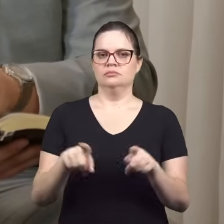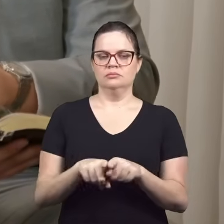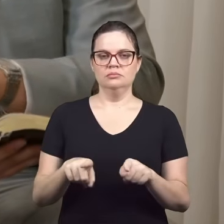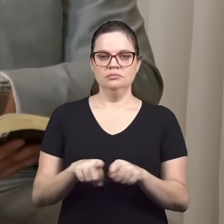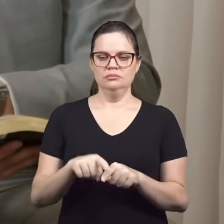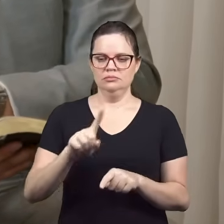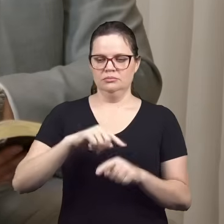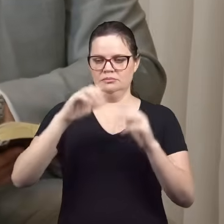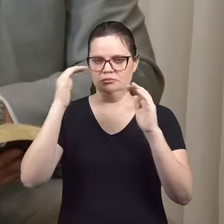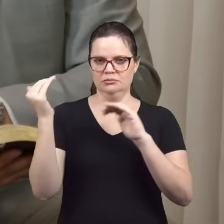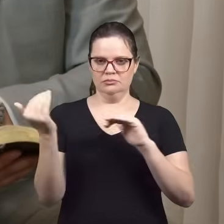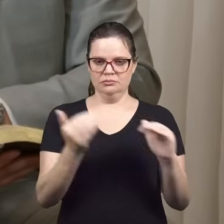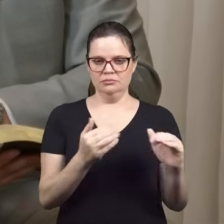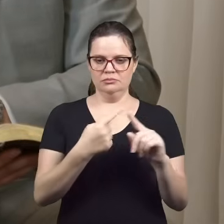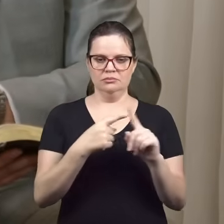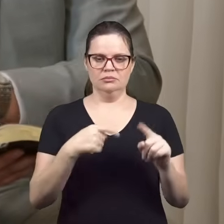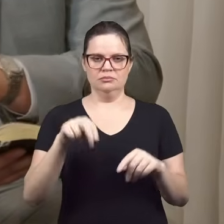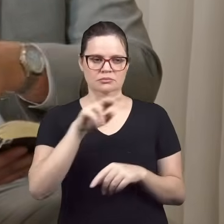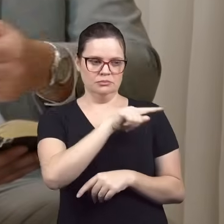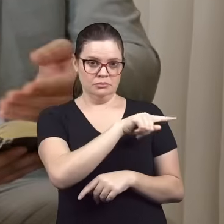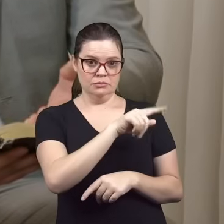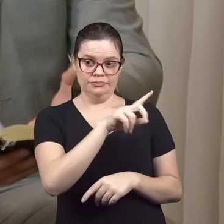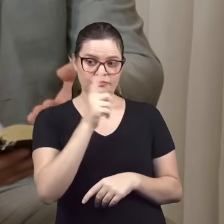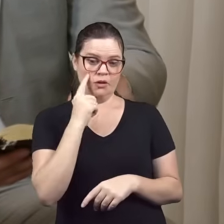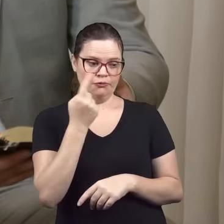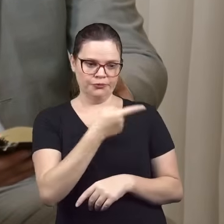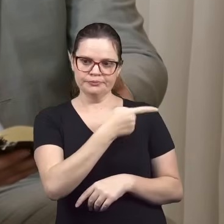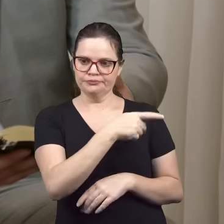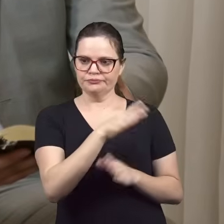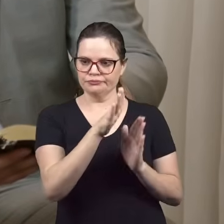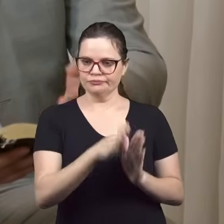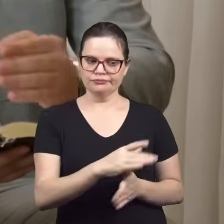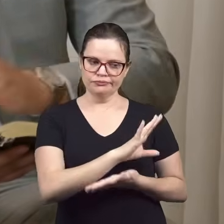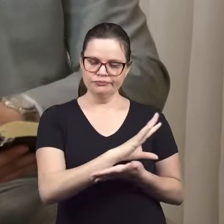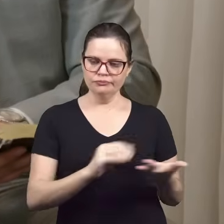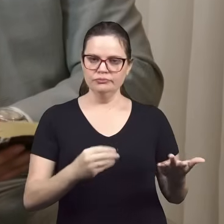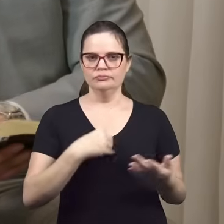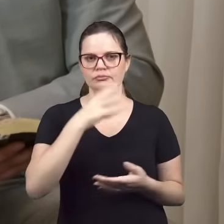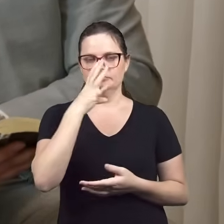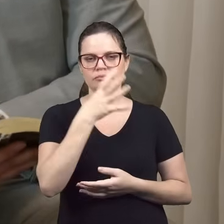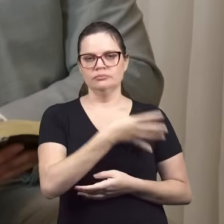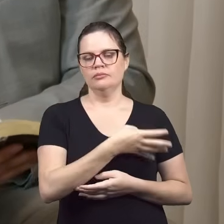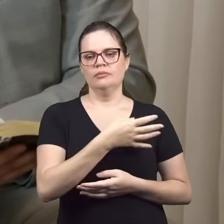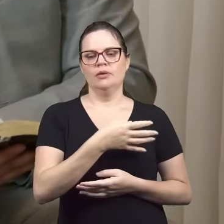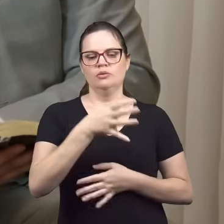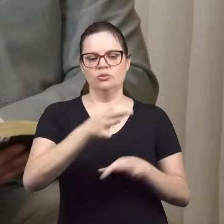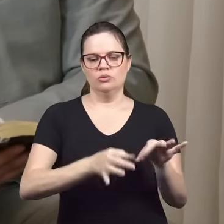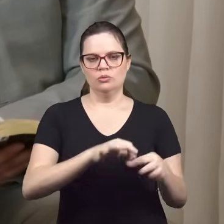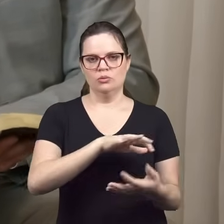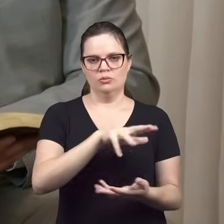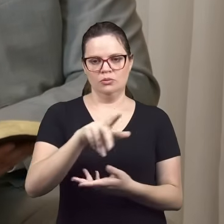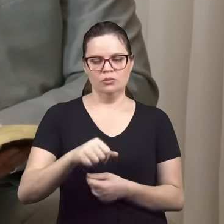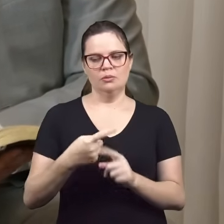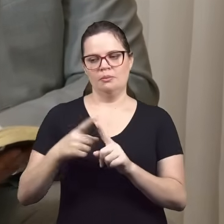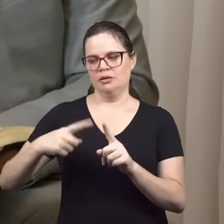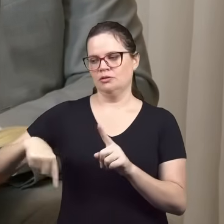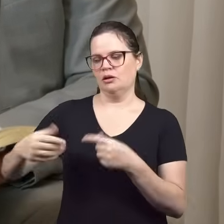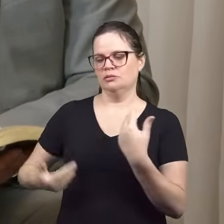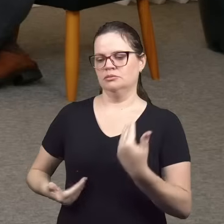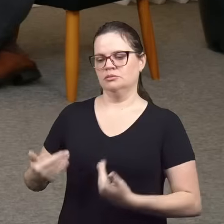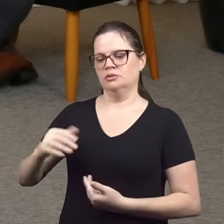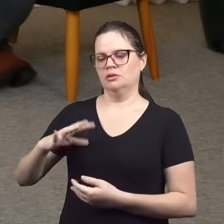desobediência, o Senhor os usou como exemplo, né? Enquanto há juízo sobre o mundo, sobre os obedientes há salvação. Glória a Deus,